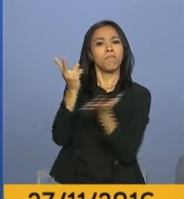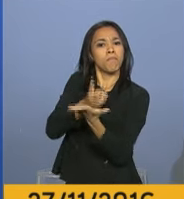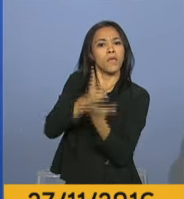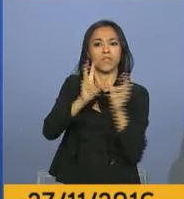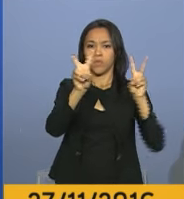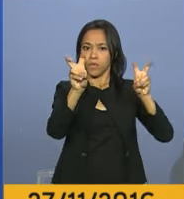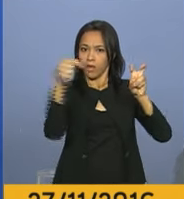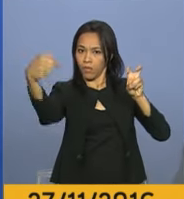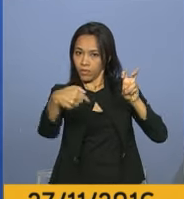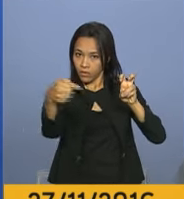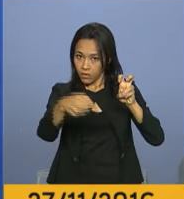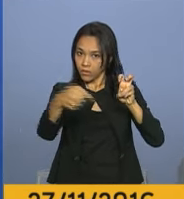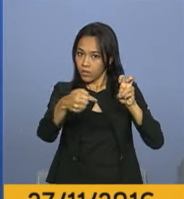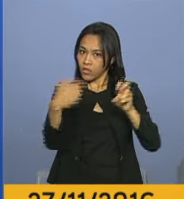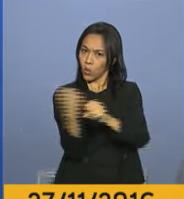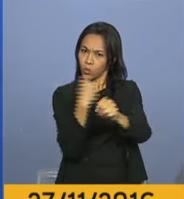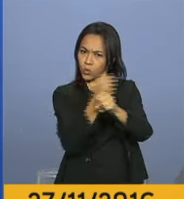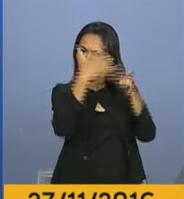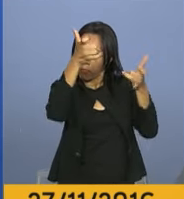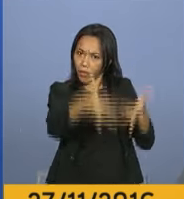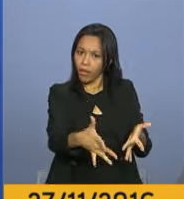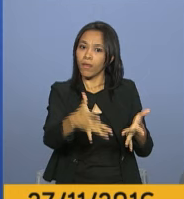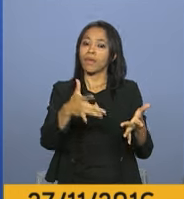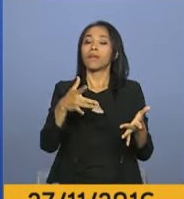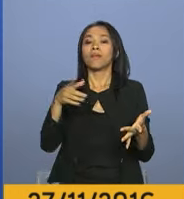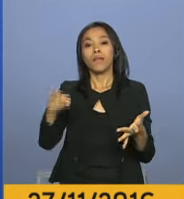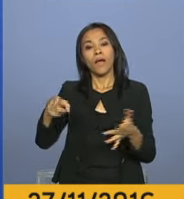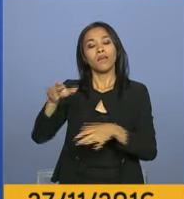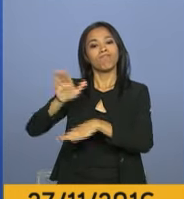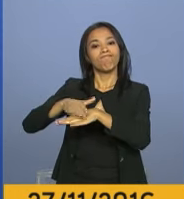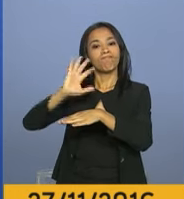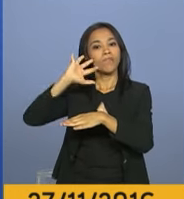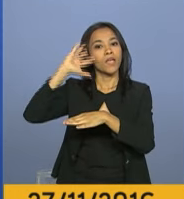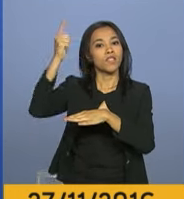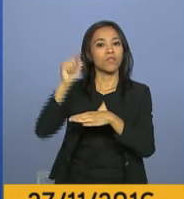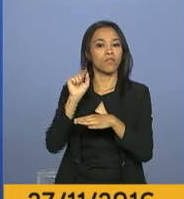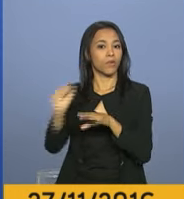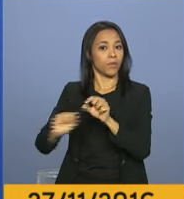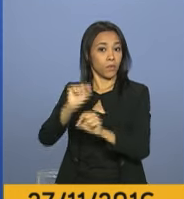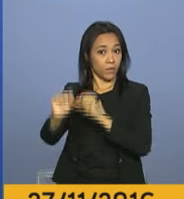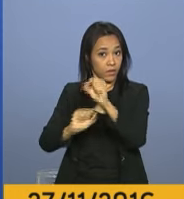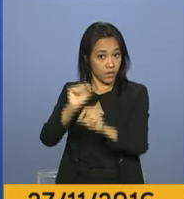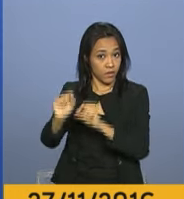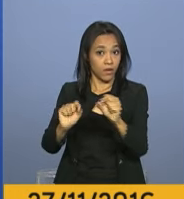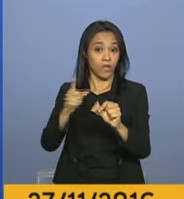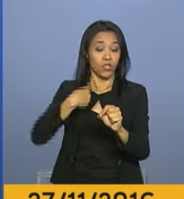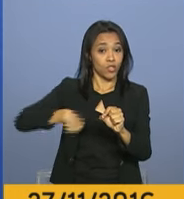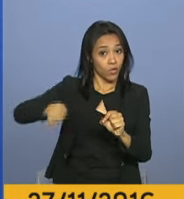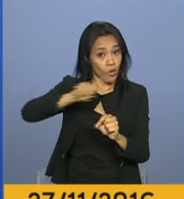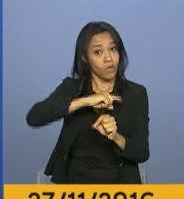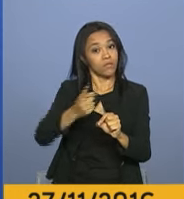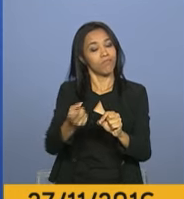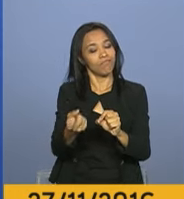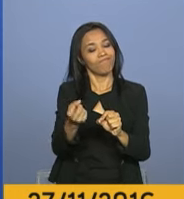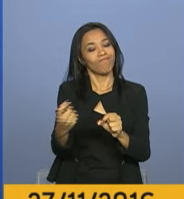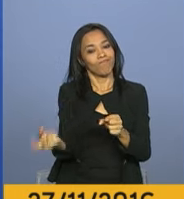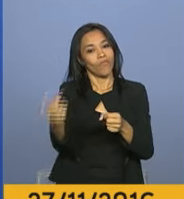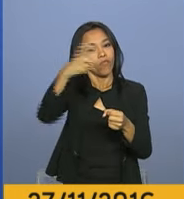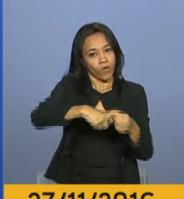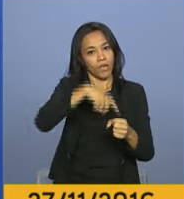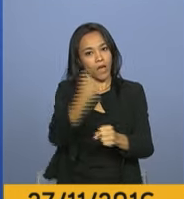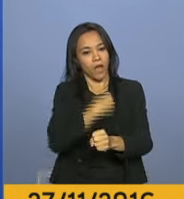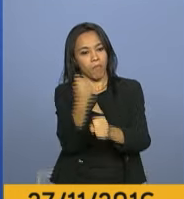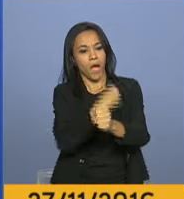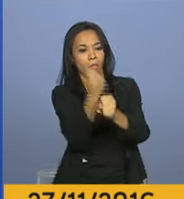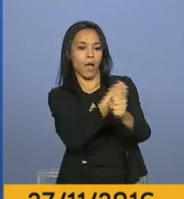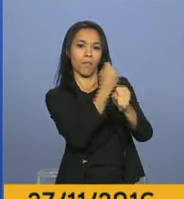reuniões que terminou com esta deliberação de nós retomarmos essa obra. Retomar essa